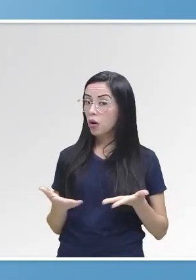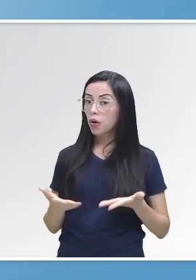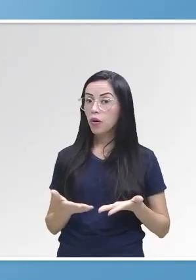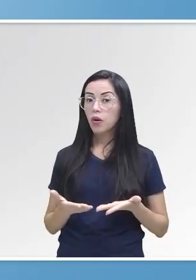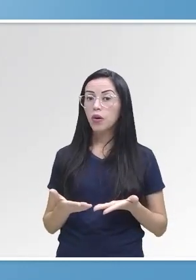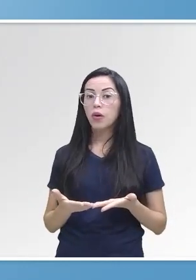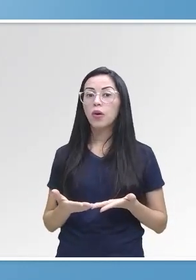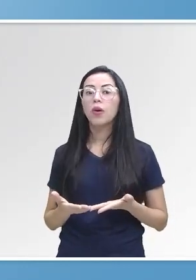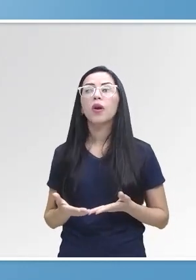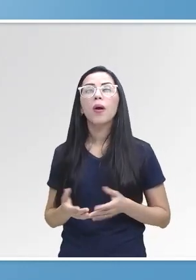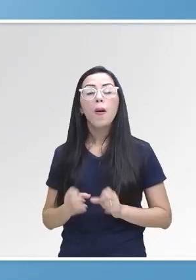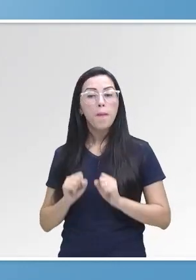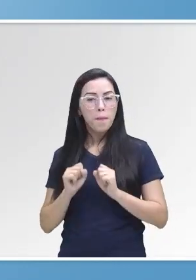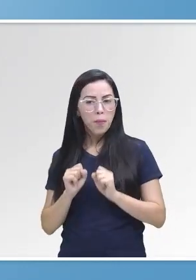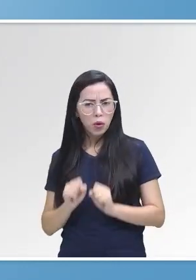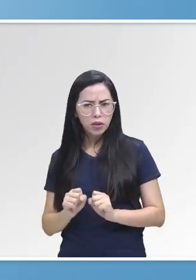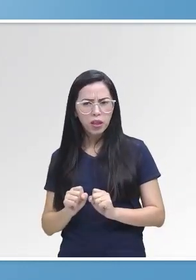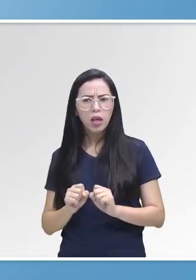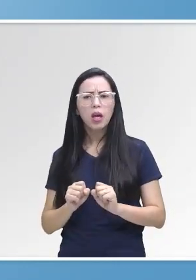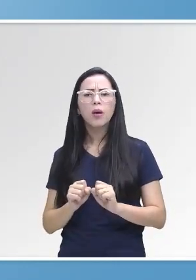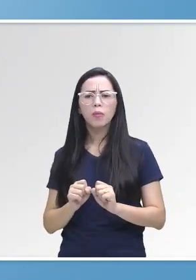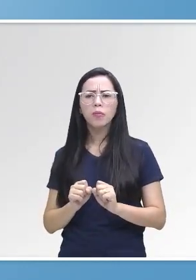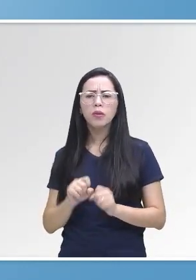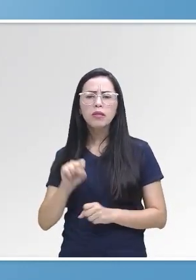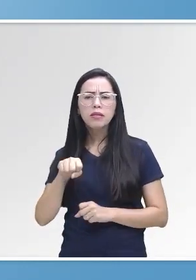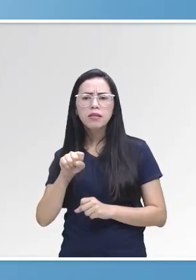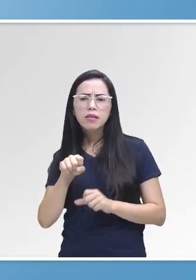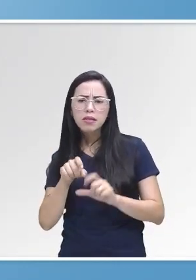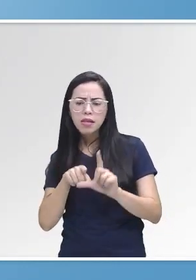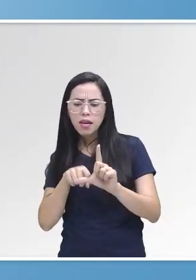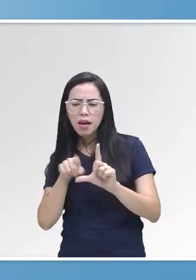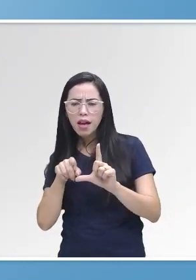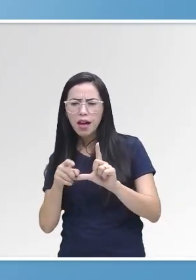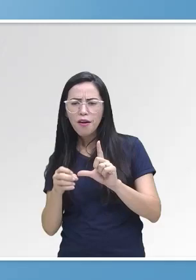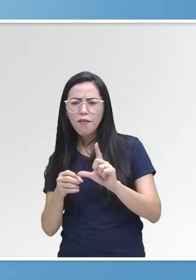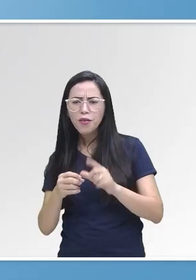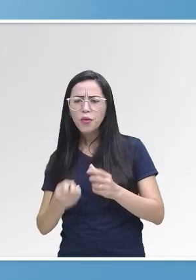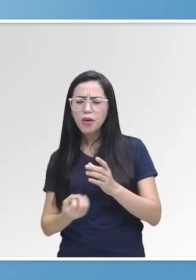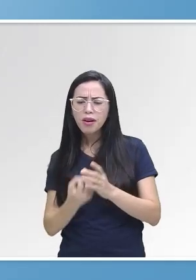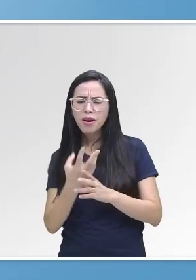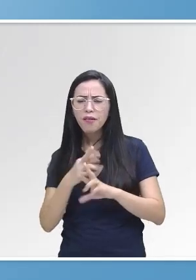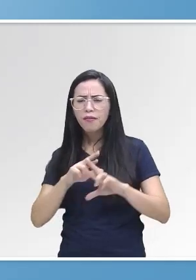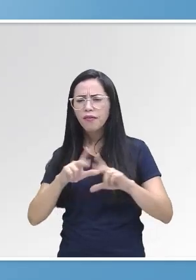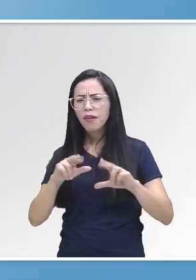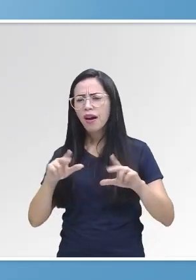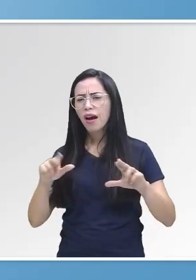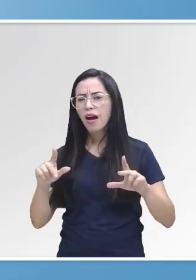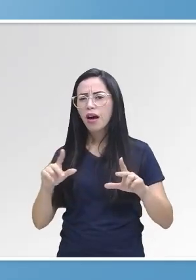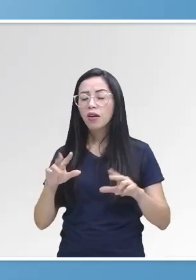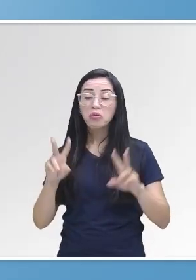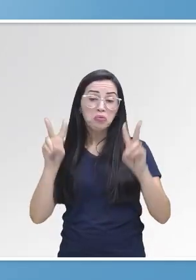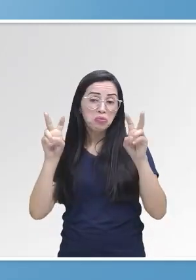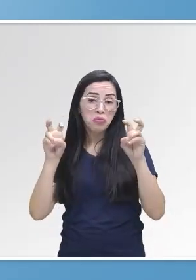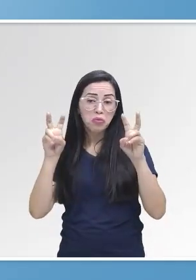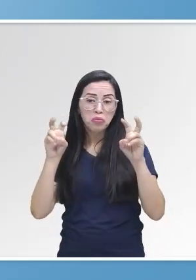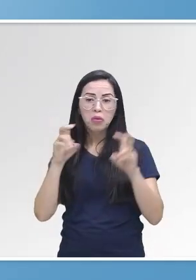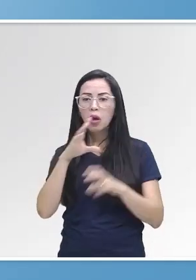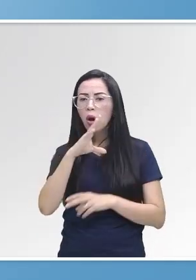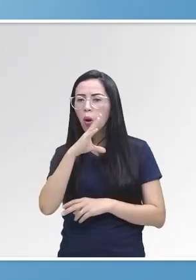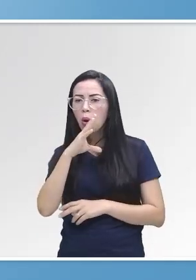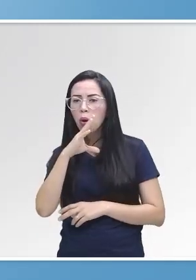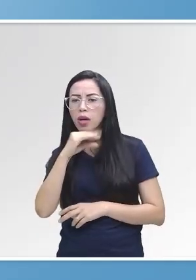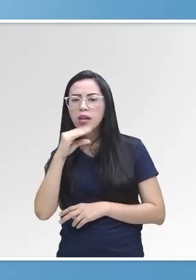vários gráficos a representação dessas crianças da quantidades essas crianças nos